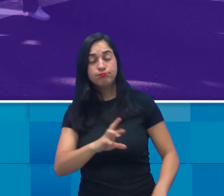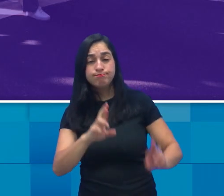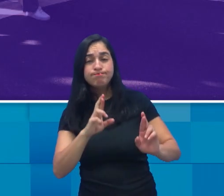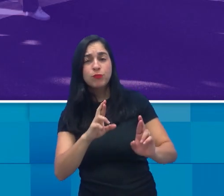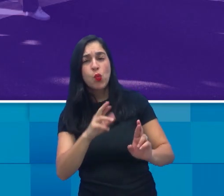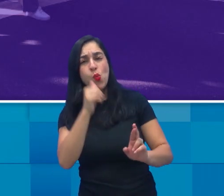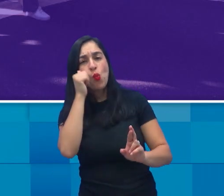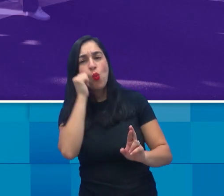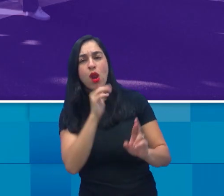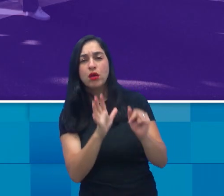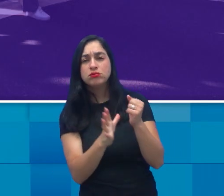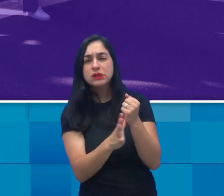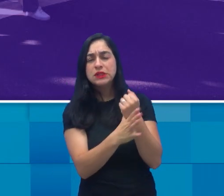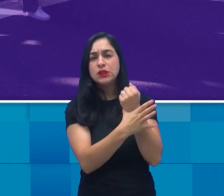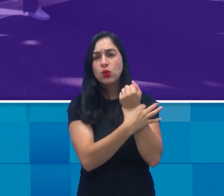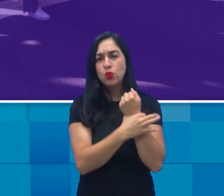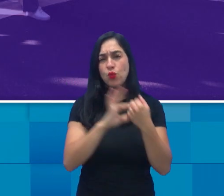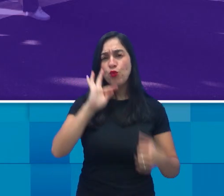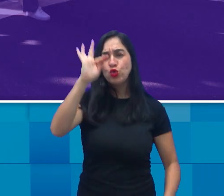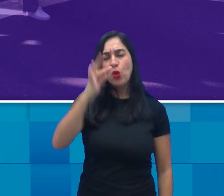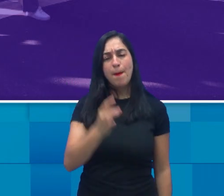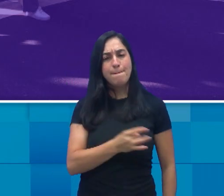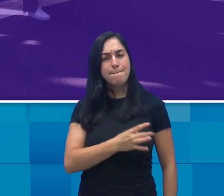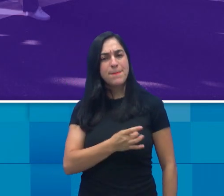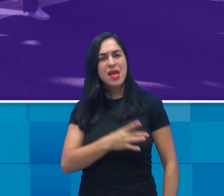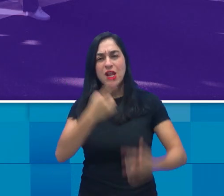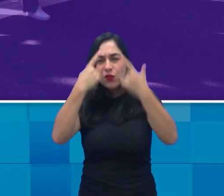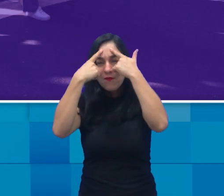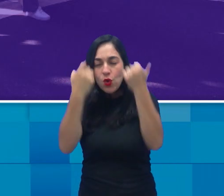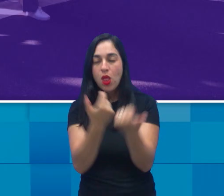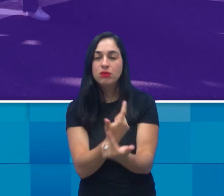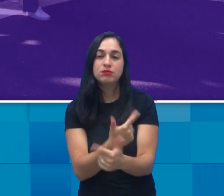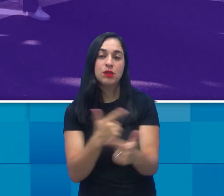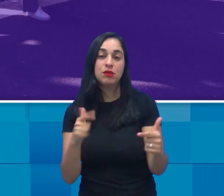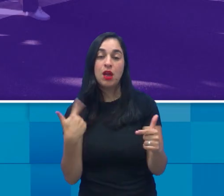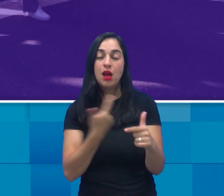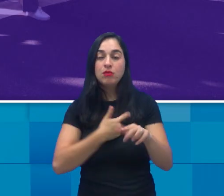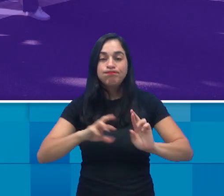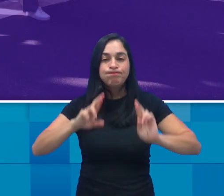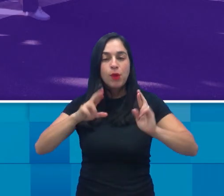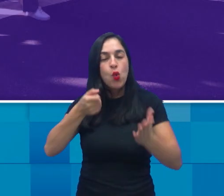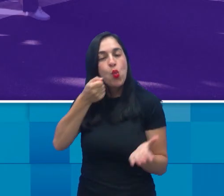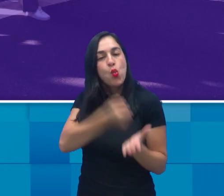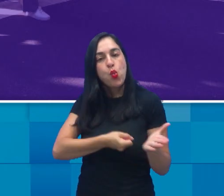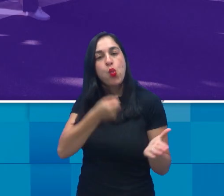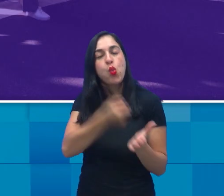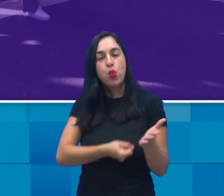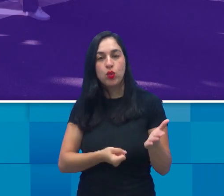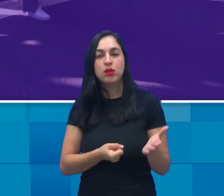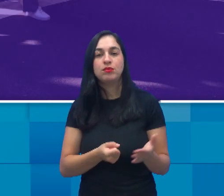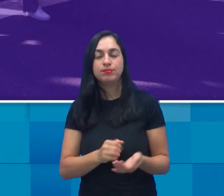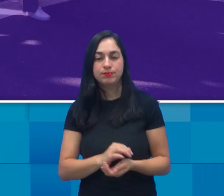um futuro sem medo e sem violência, essa é a nossa luta.